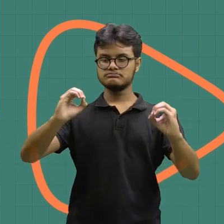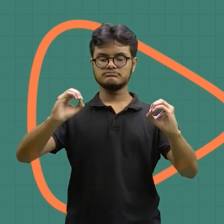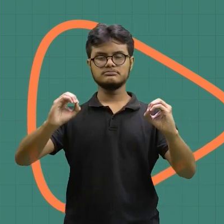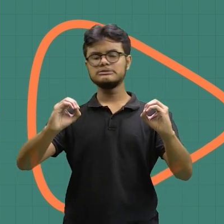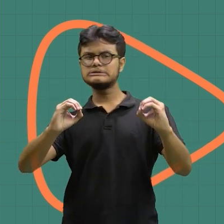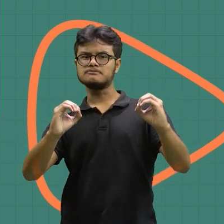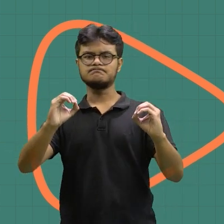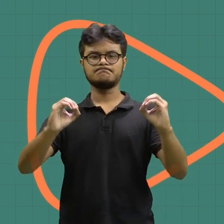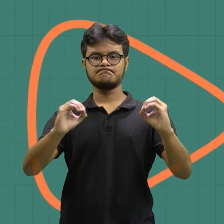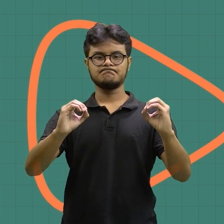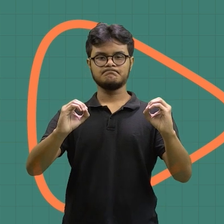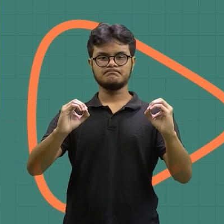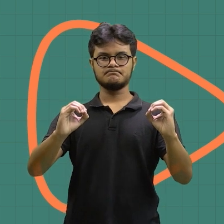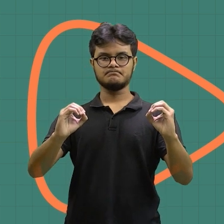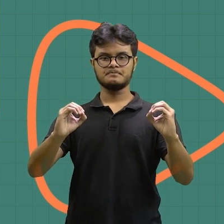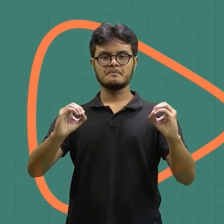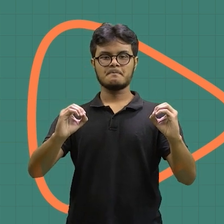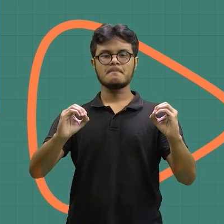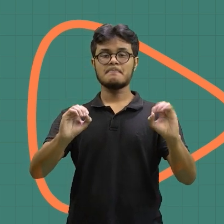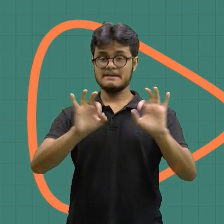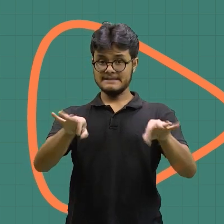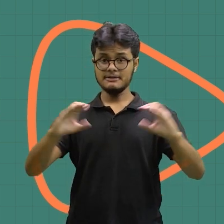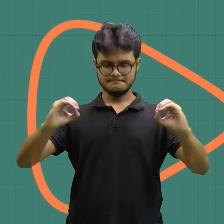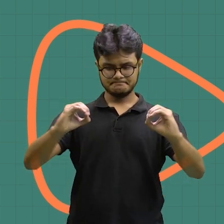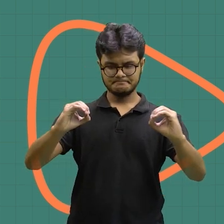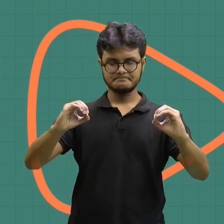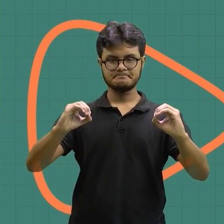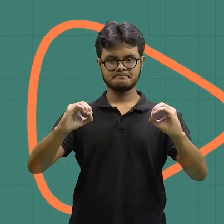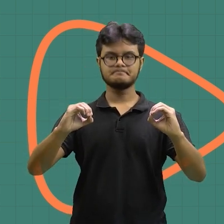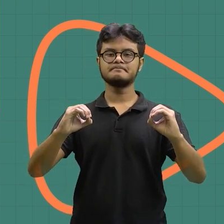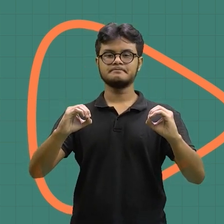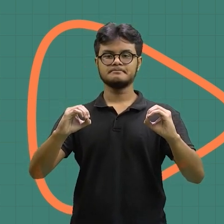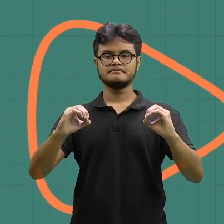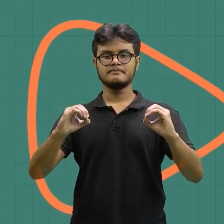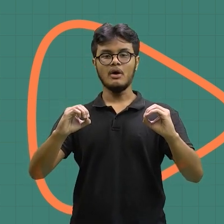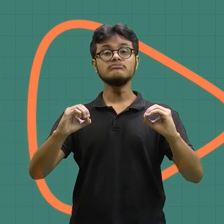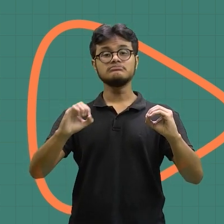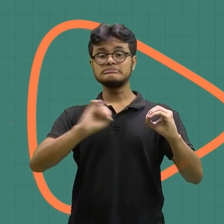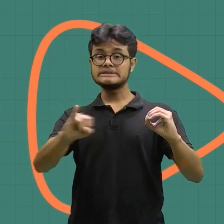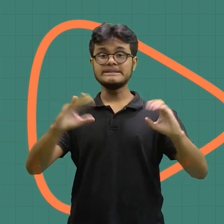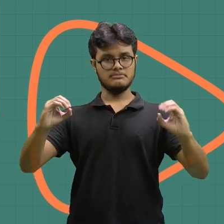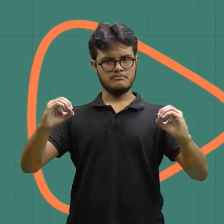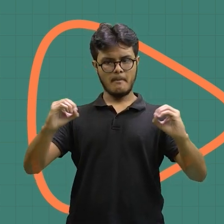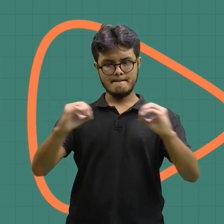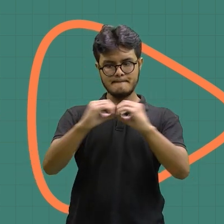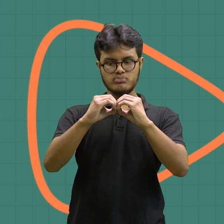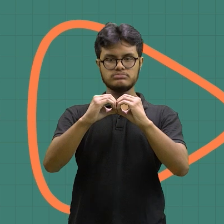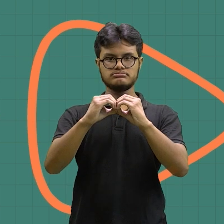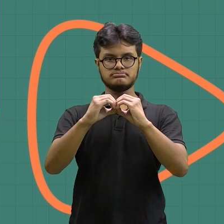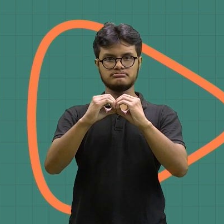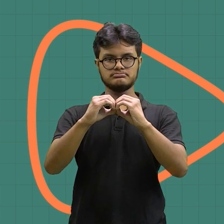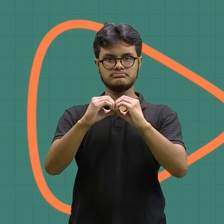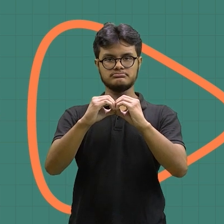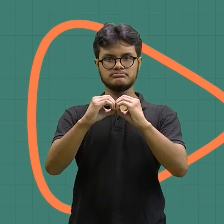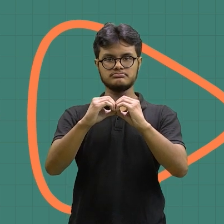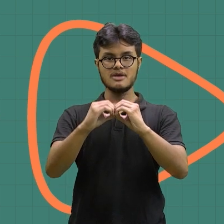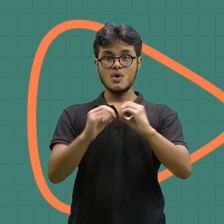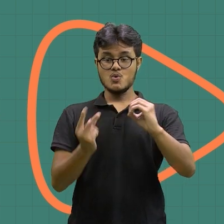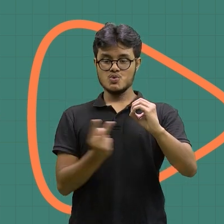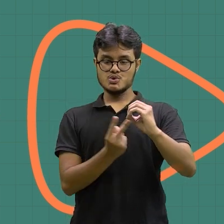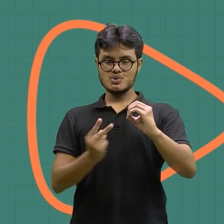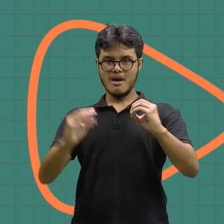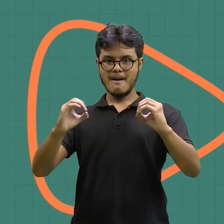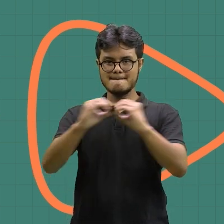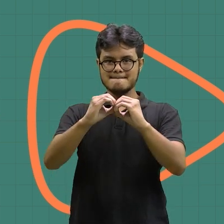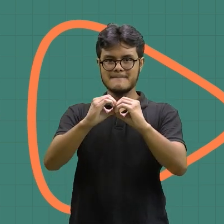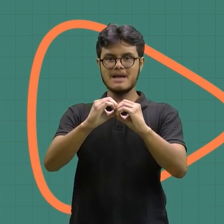cargas positivas elas são iguais ao número de cargas negativas, por isso ele é neutro. Ao entrar em contato o corpo positivo e